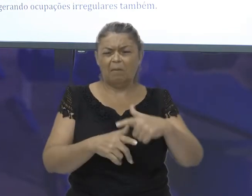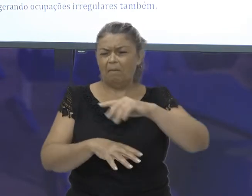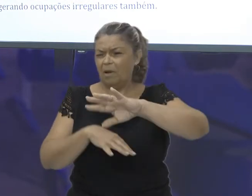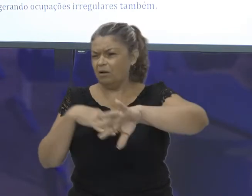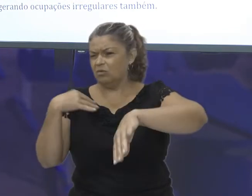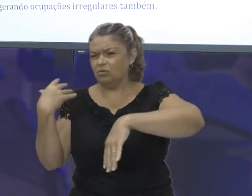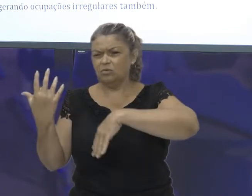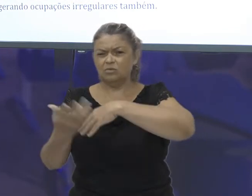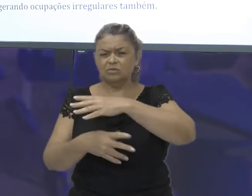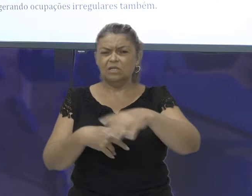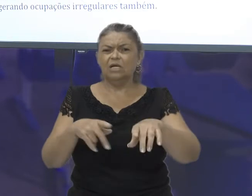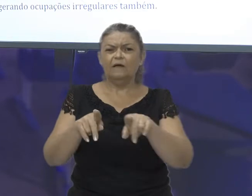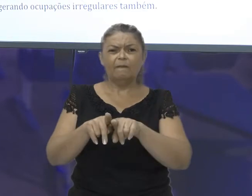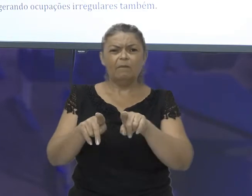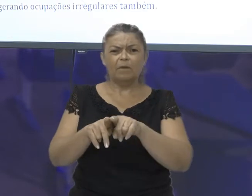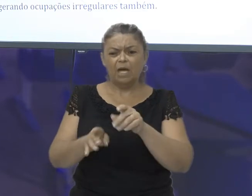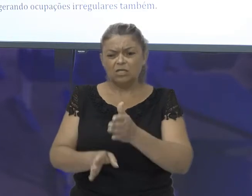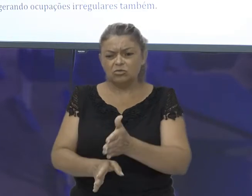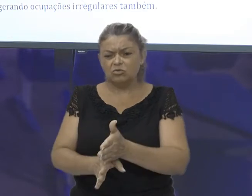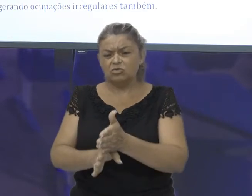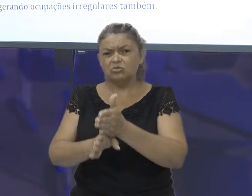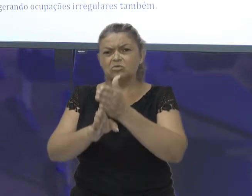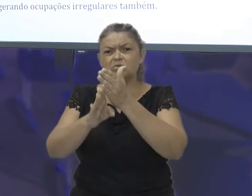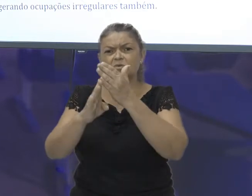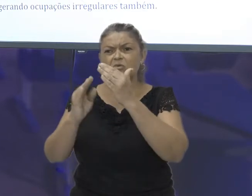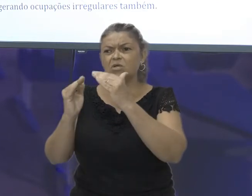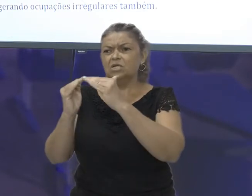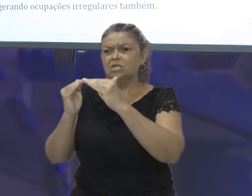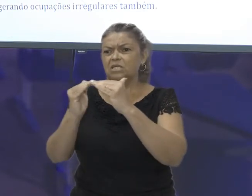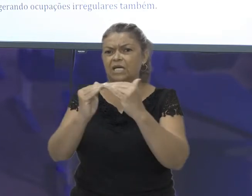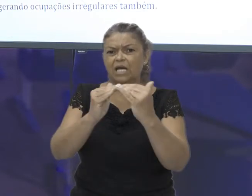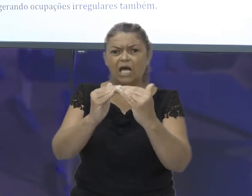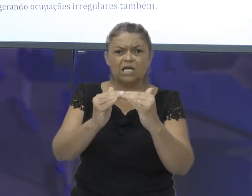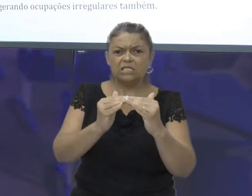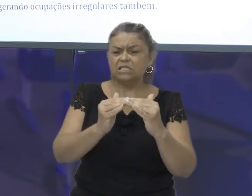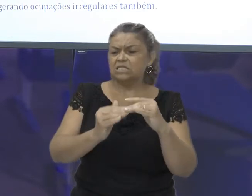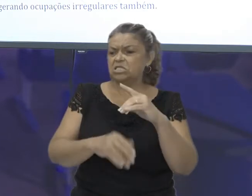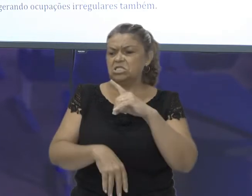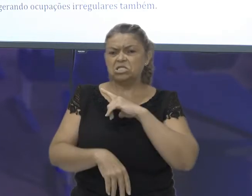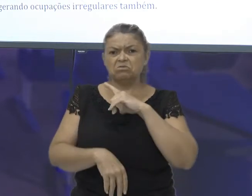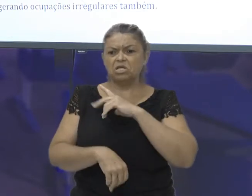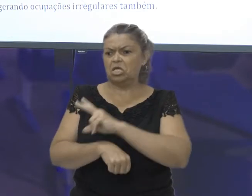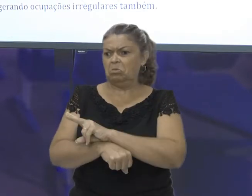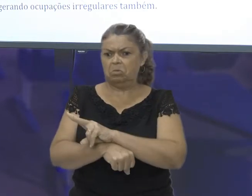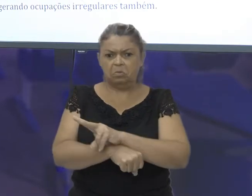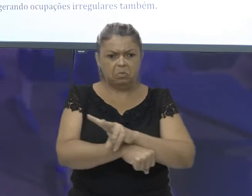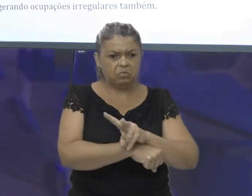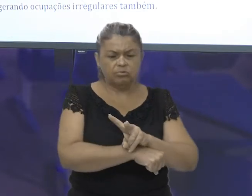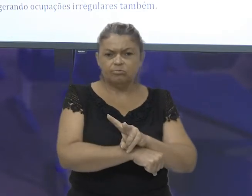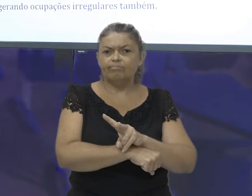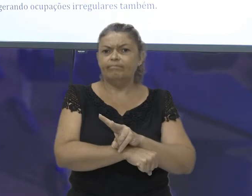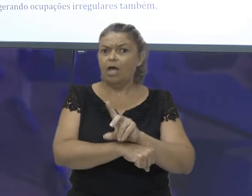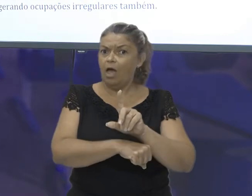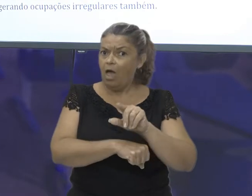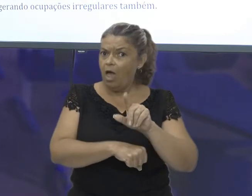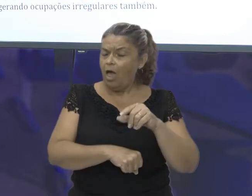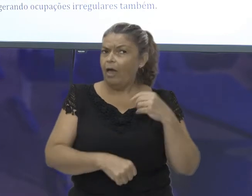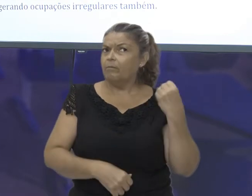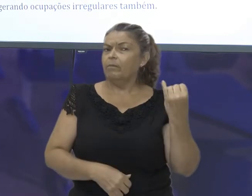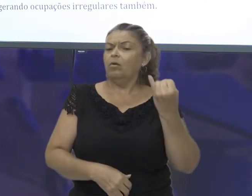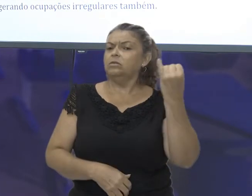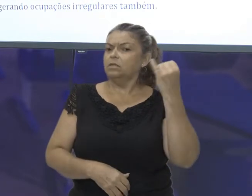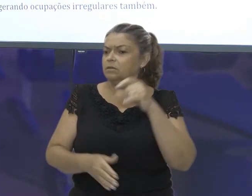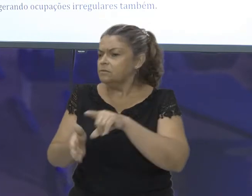construção de moradias sem nenhum tipo de fiscalização, É muito interessante essa pesquisa